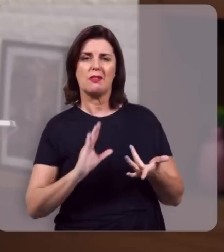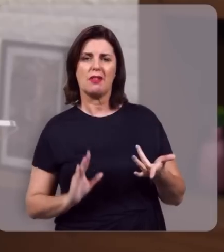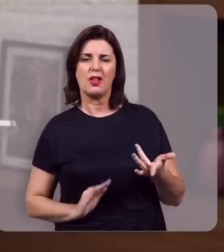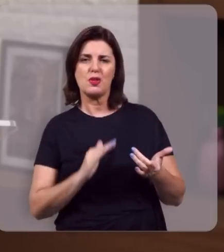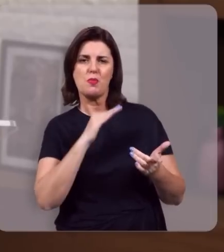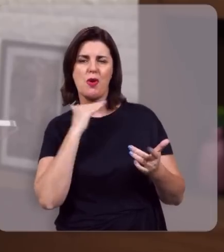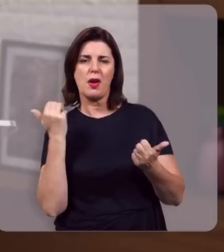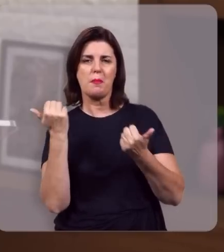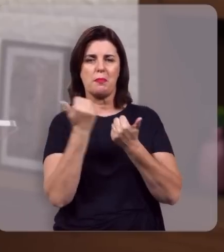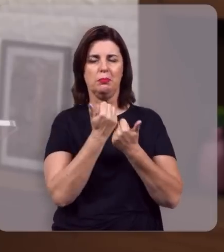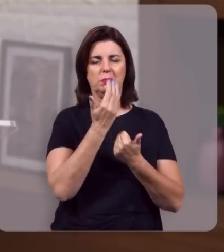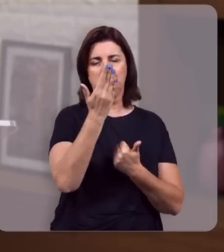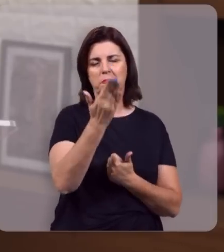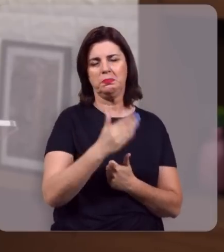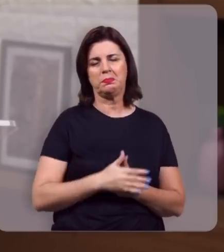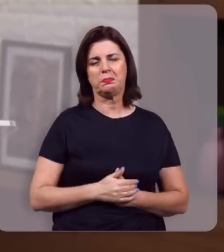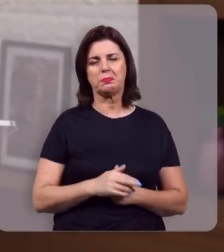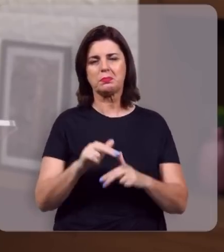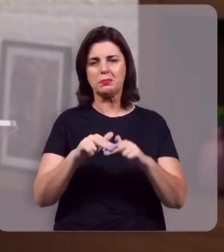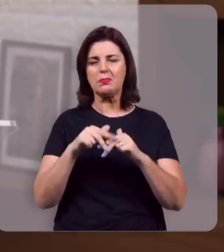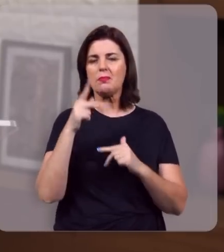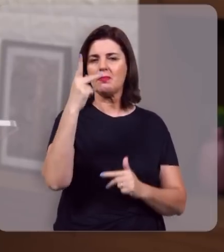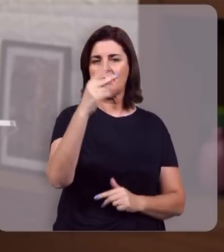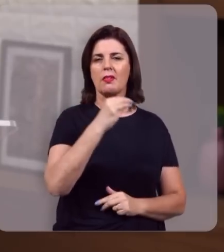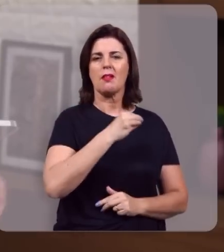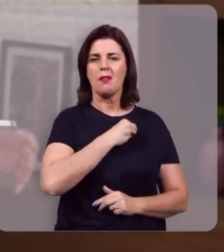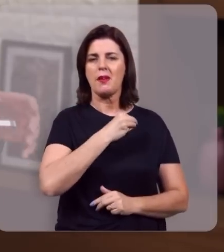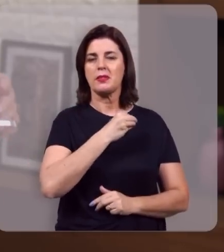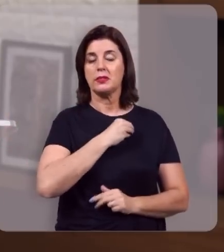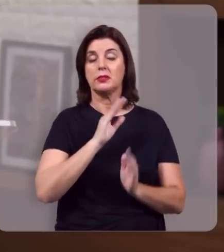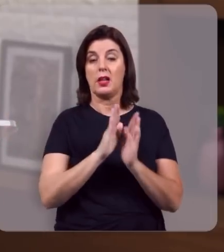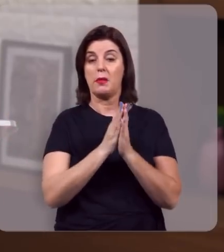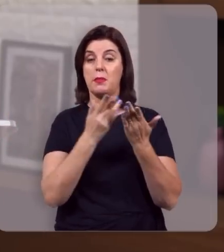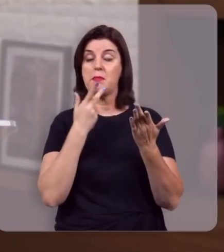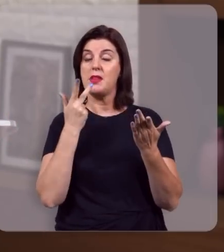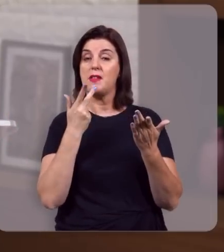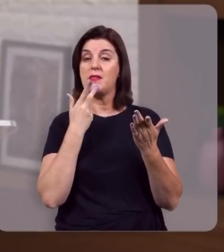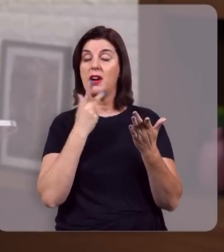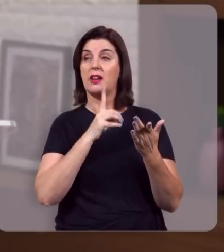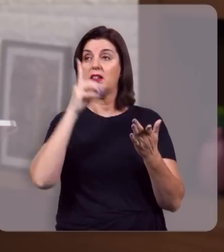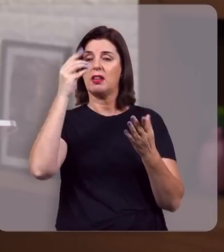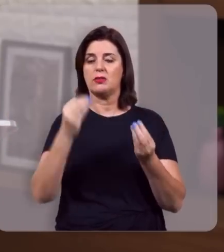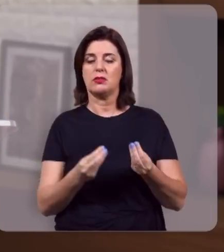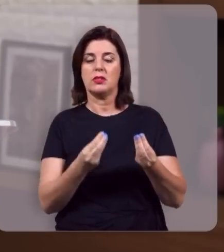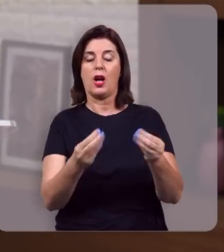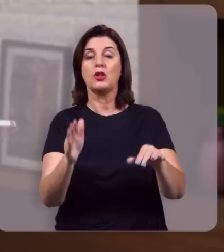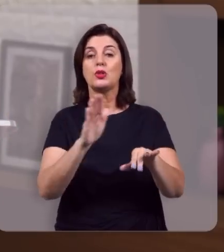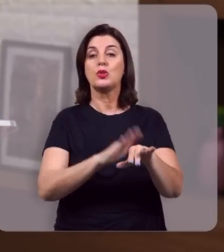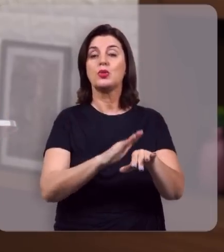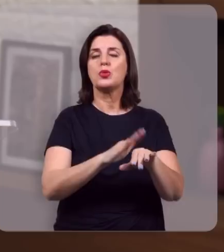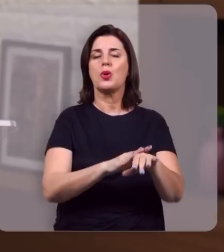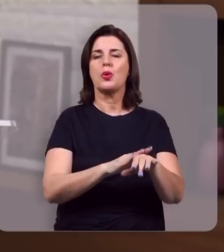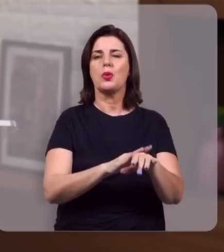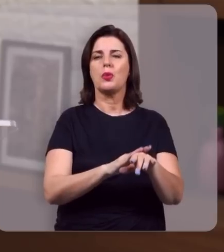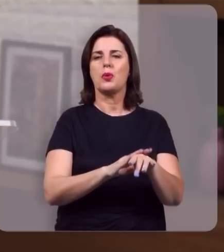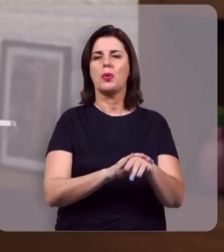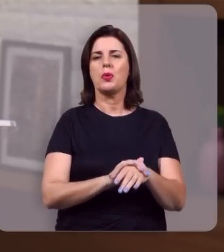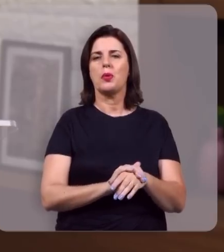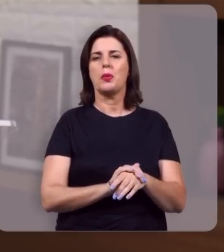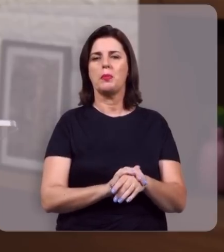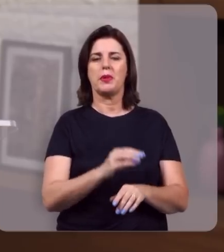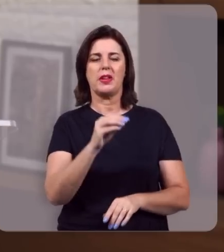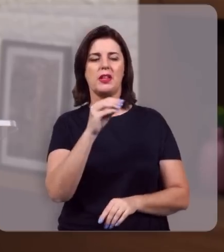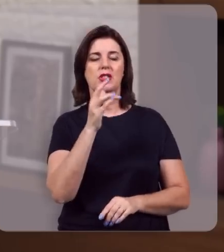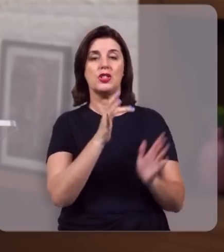morrer em seu lugar, pelos seus pecados. A Bíblia diz que Deus lançou sobre ele a iniquidade de todos nós. A